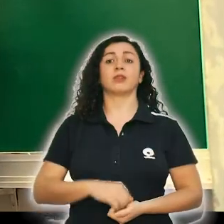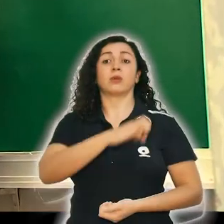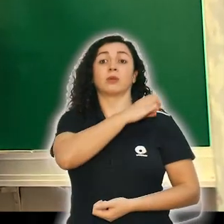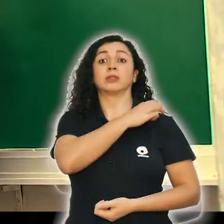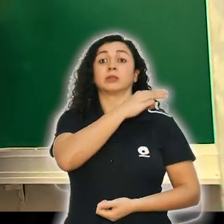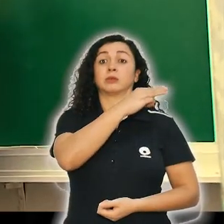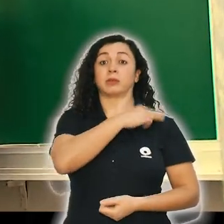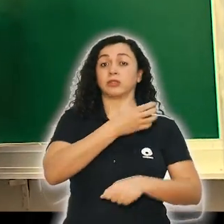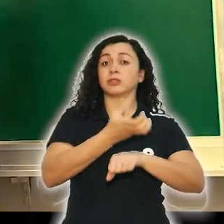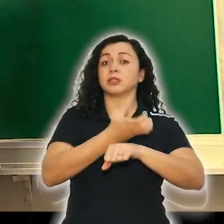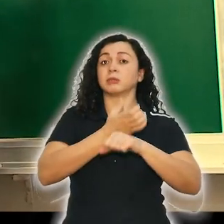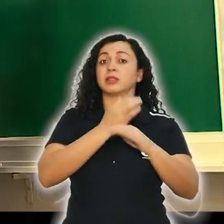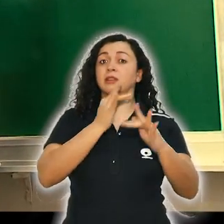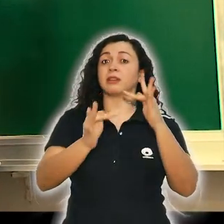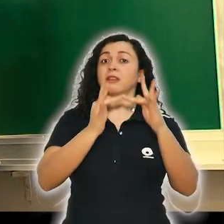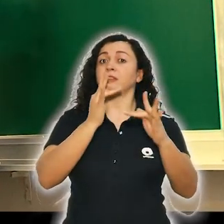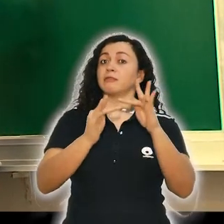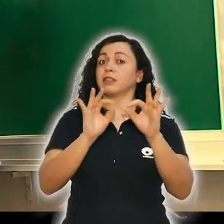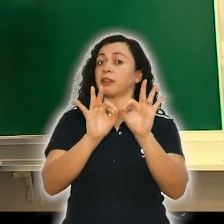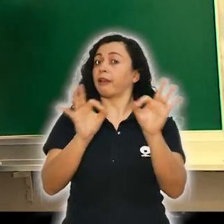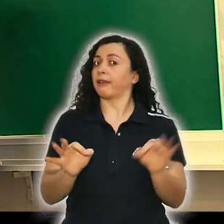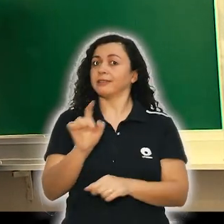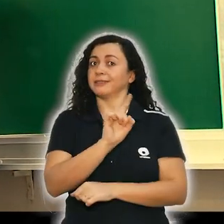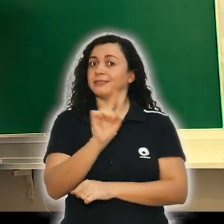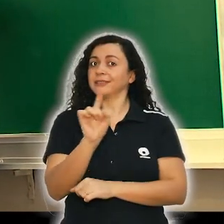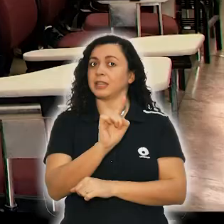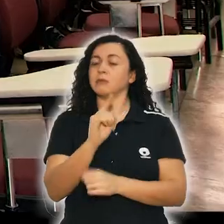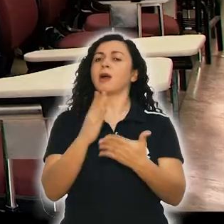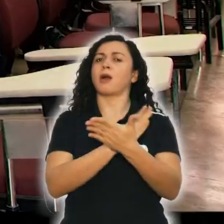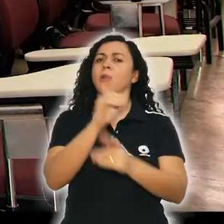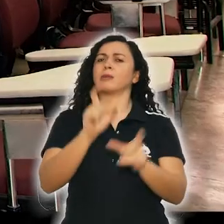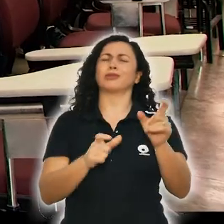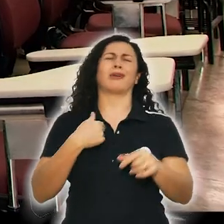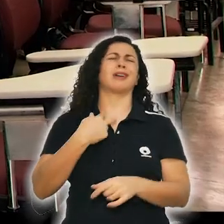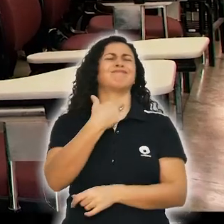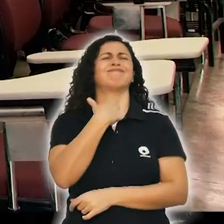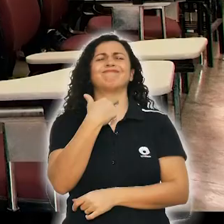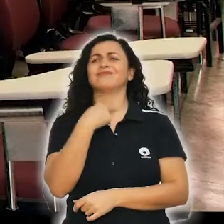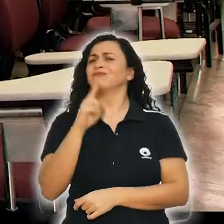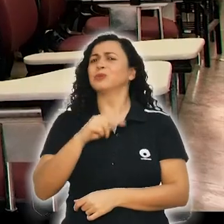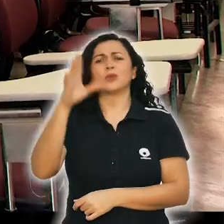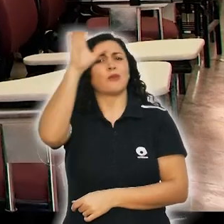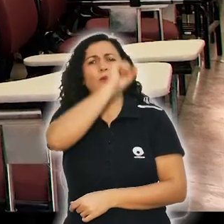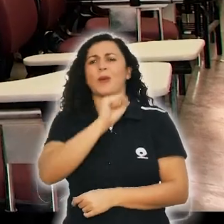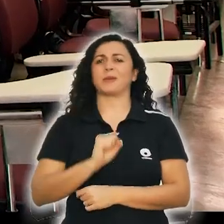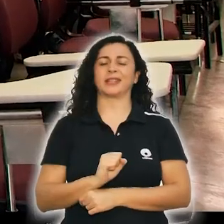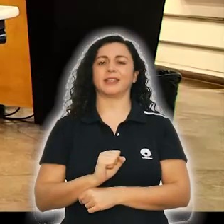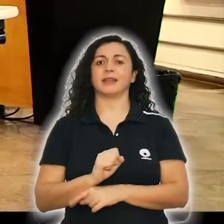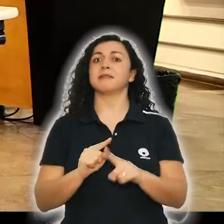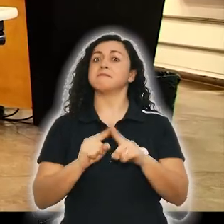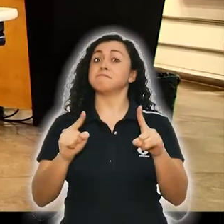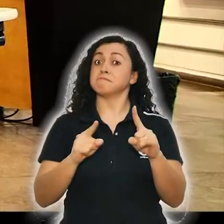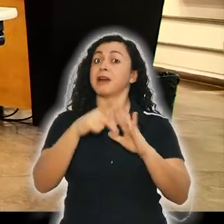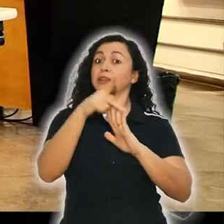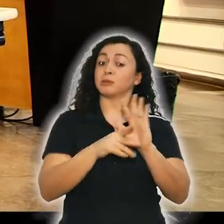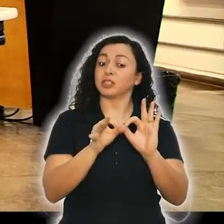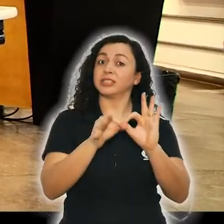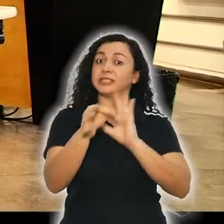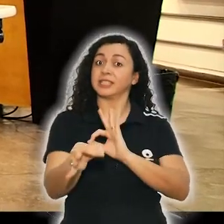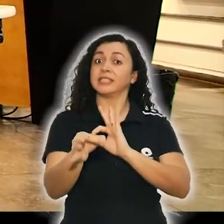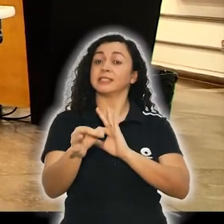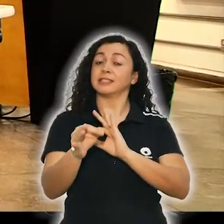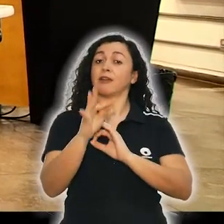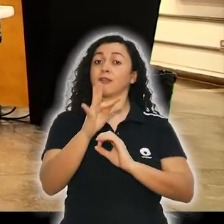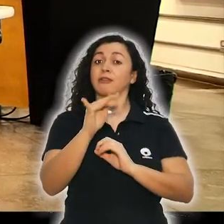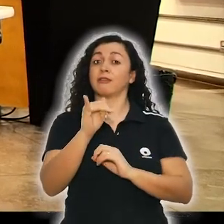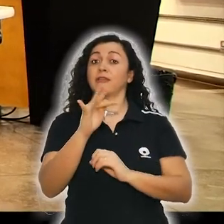Médio, a disciplina de física não dá mole. E muitas pessoas pensam que não aprenderão. Mas o projeto de extensão Física